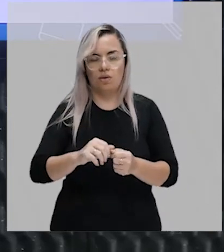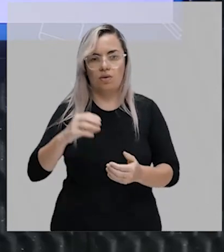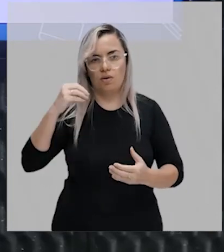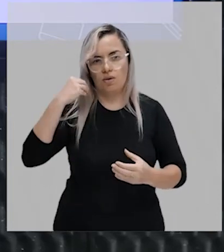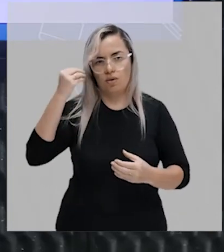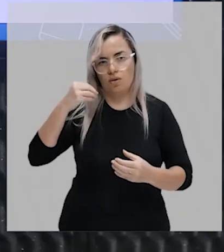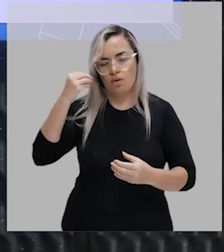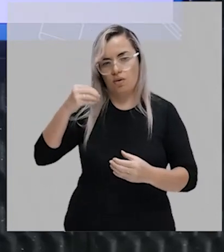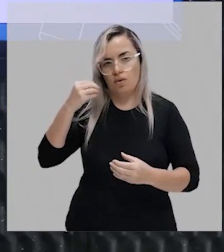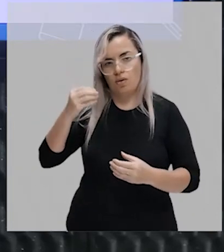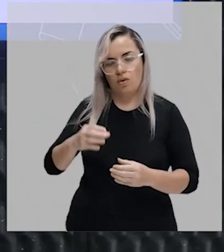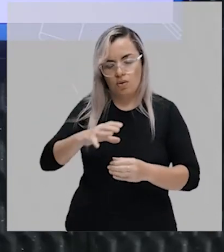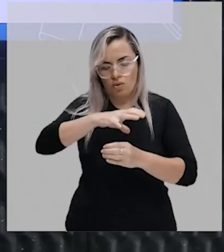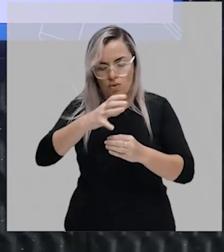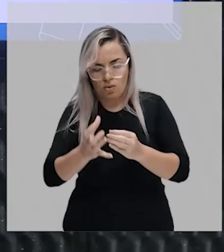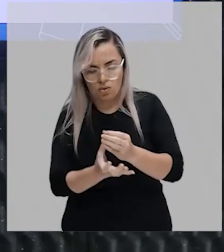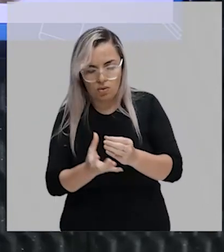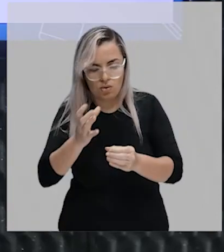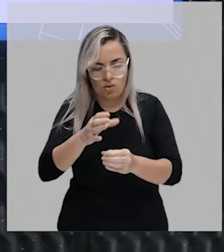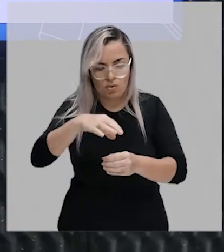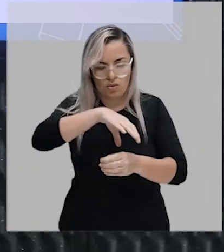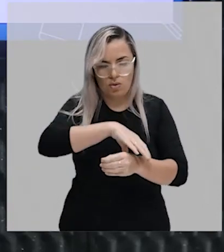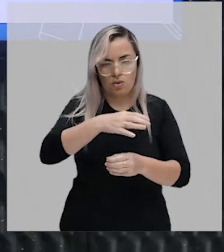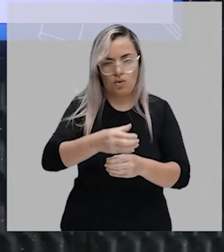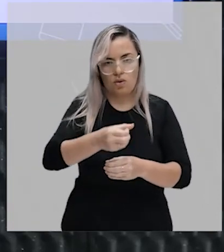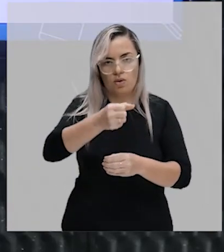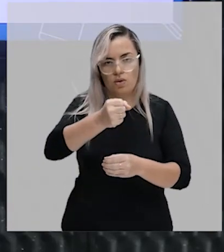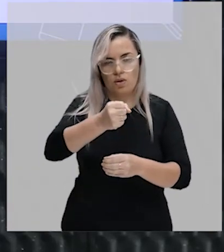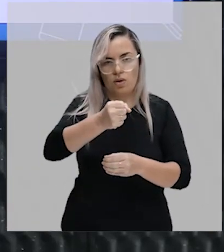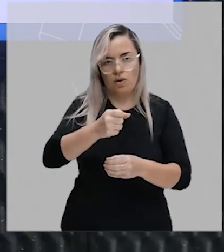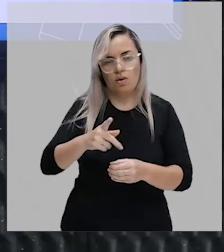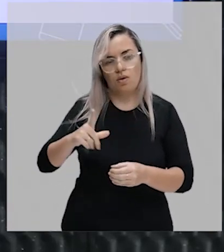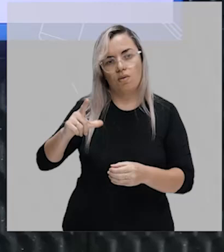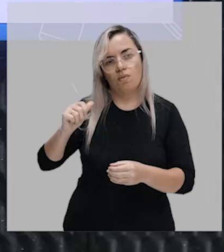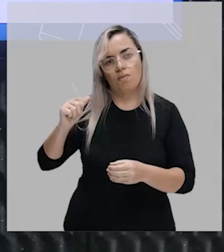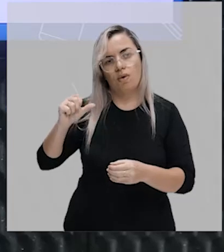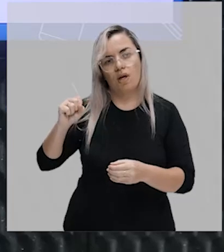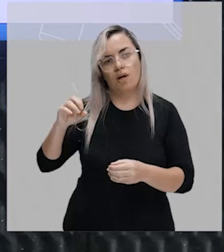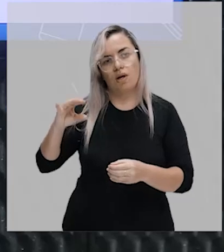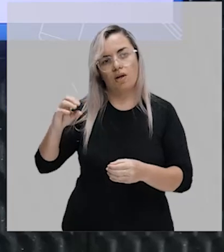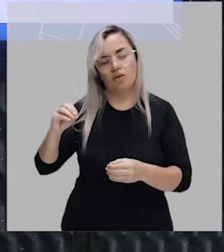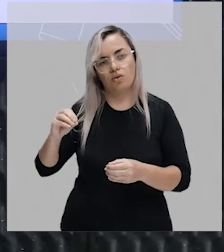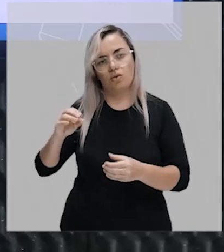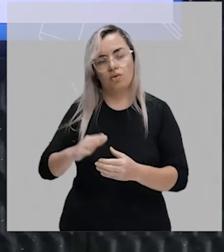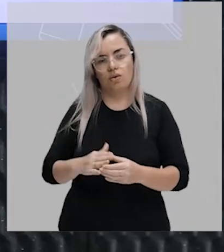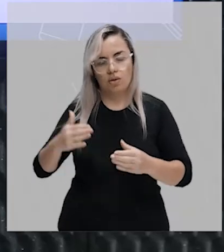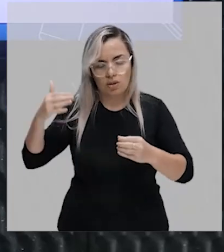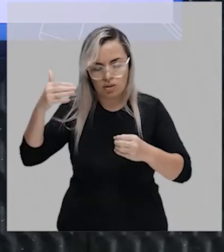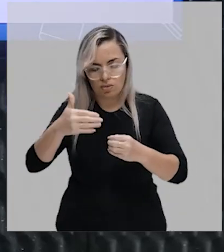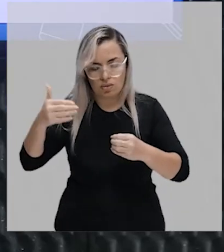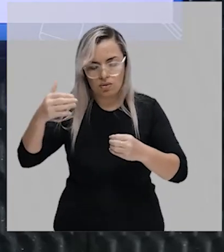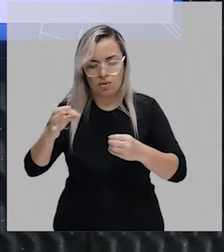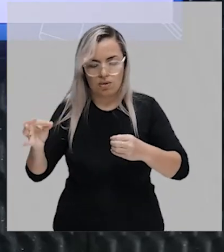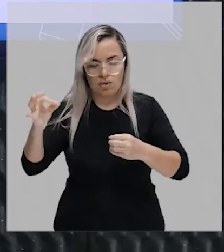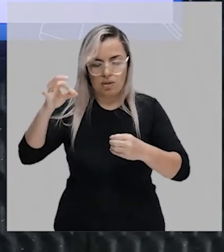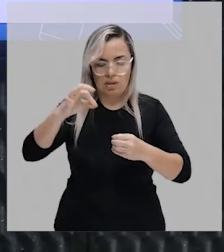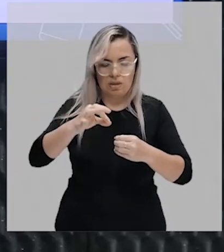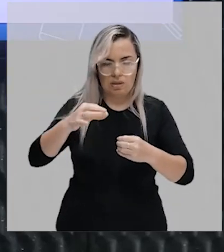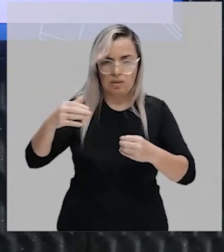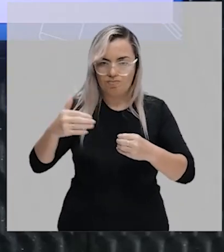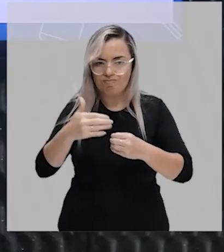um saco plástico para impedir que moscas possam ali pousar na goiaba, certo? Então, fazendo esse